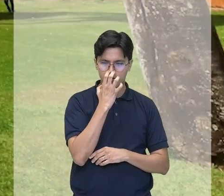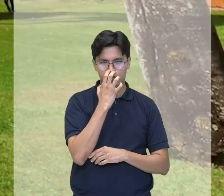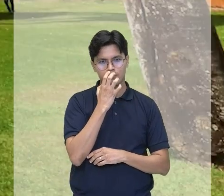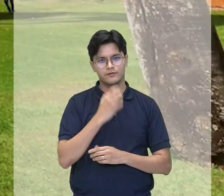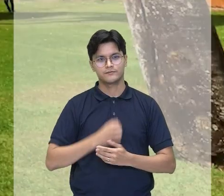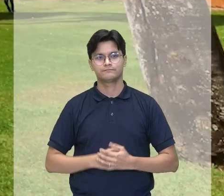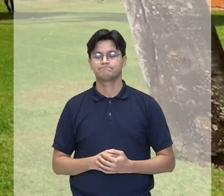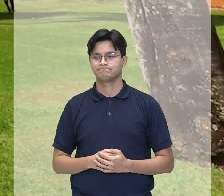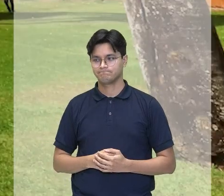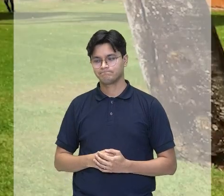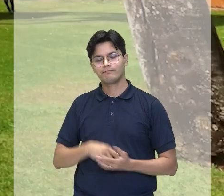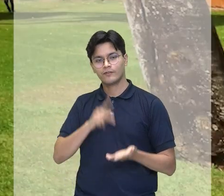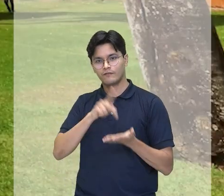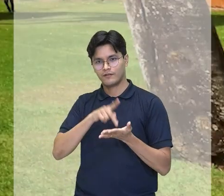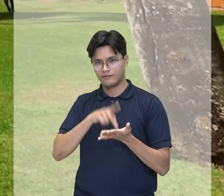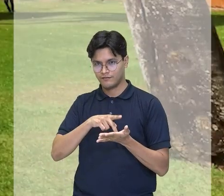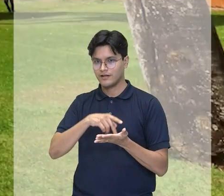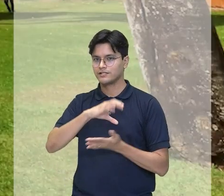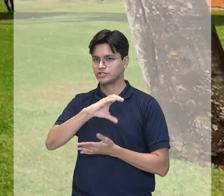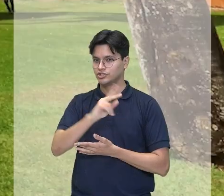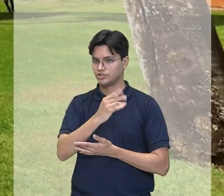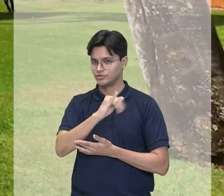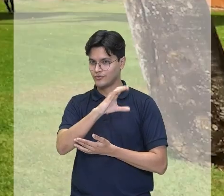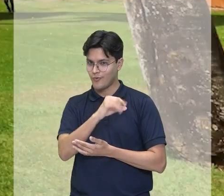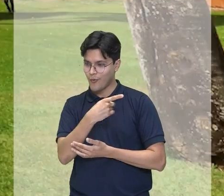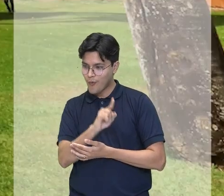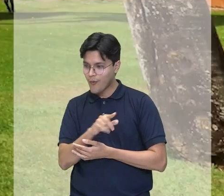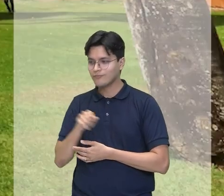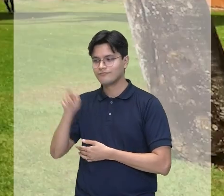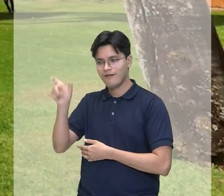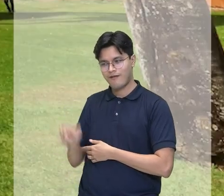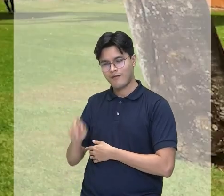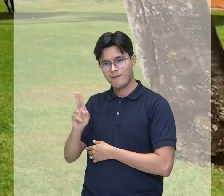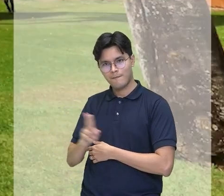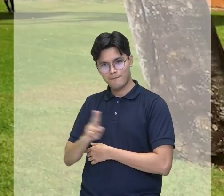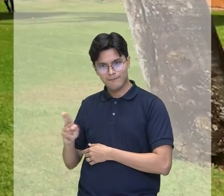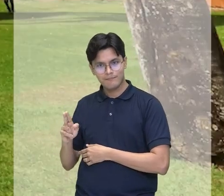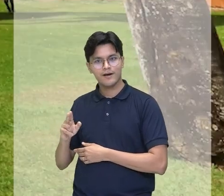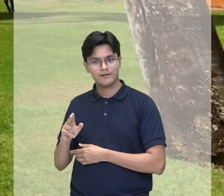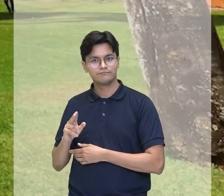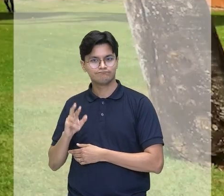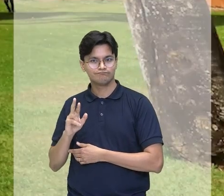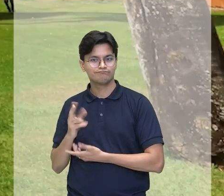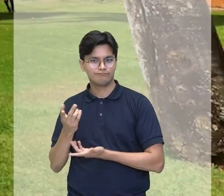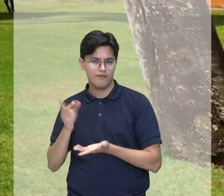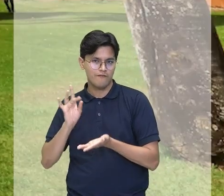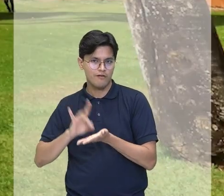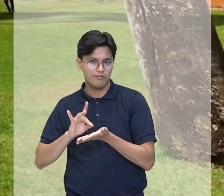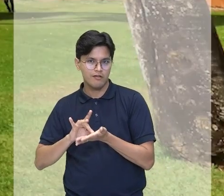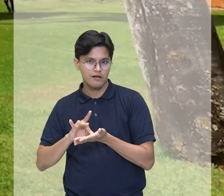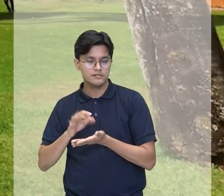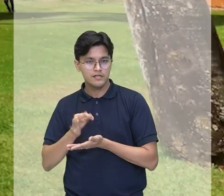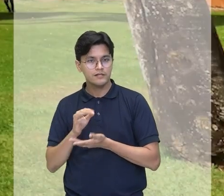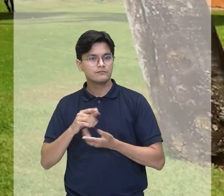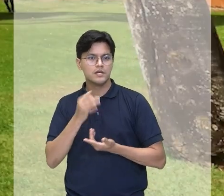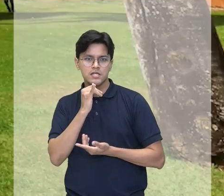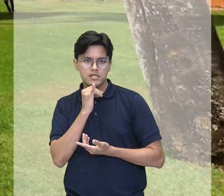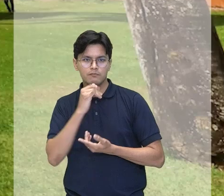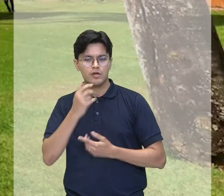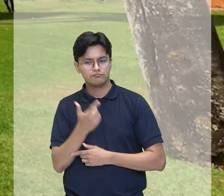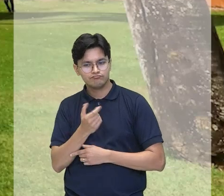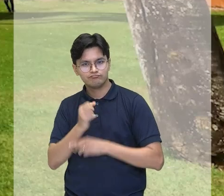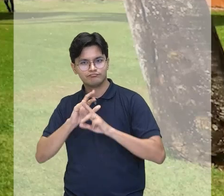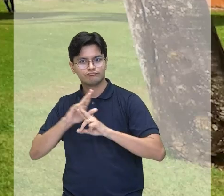Chico, o padre tem razão. Uma coisa é benzer o motor e outra coisa